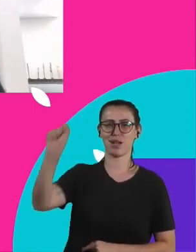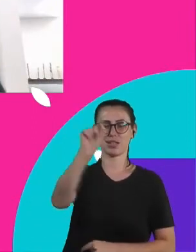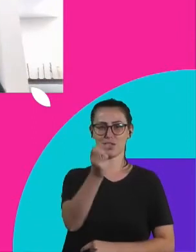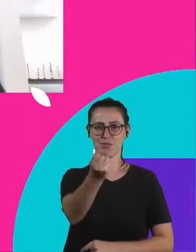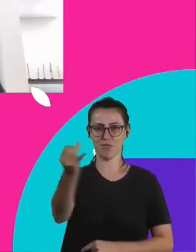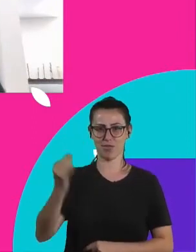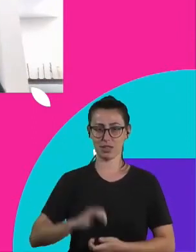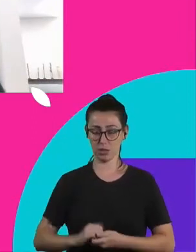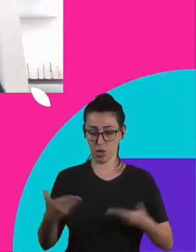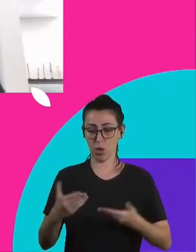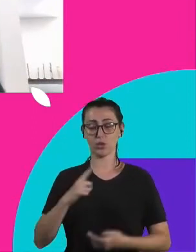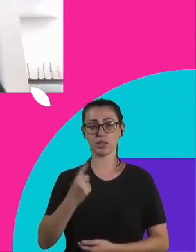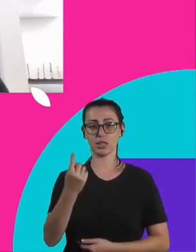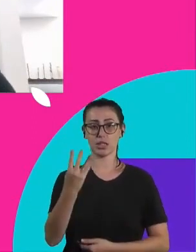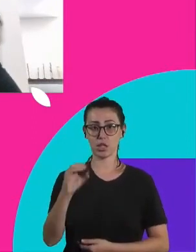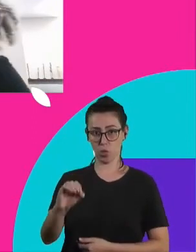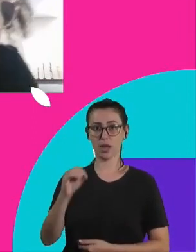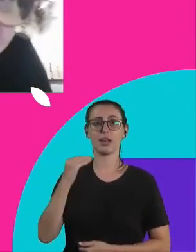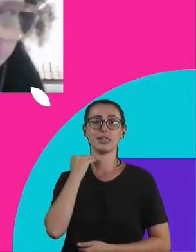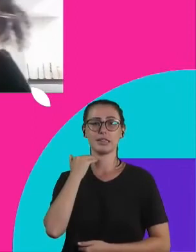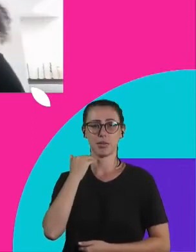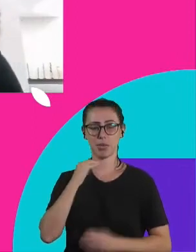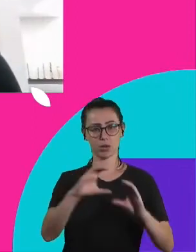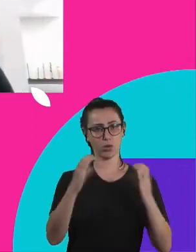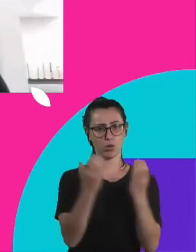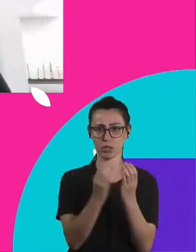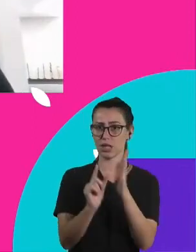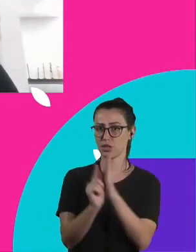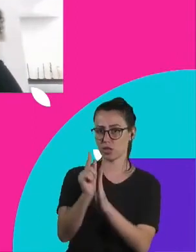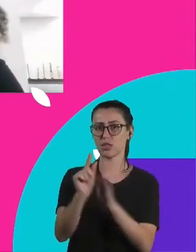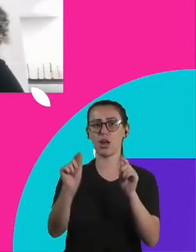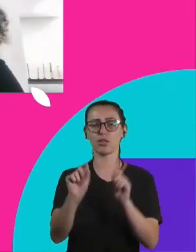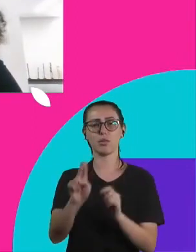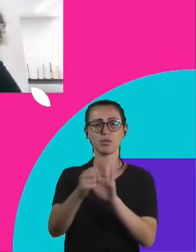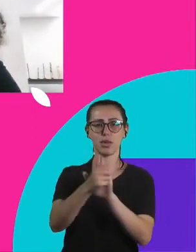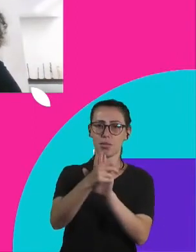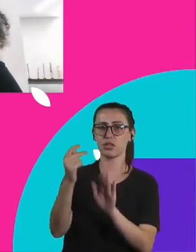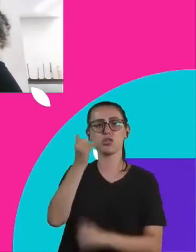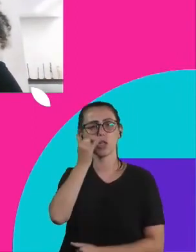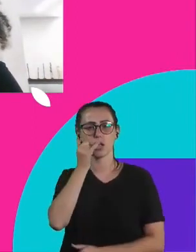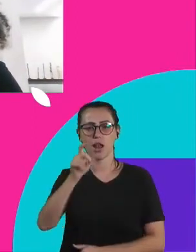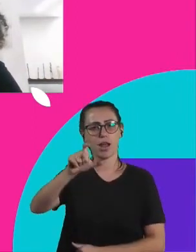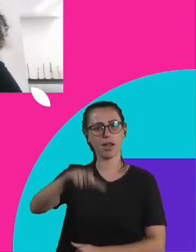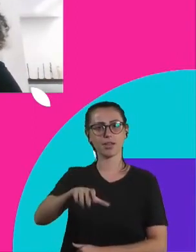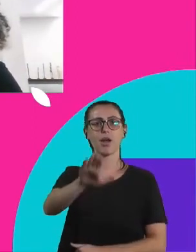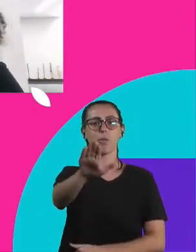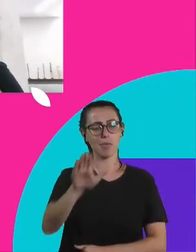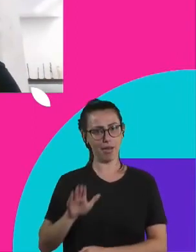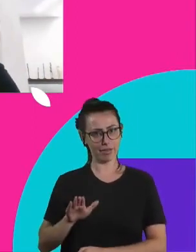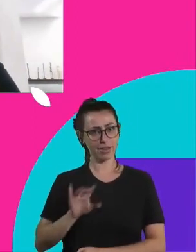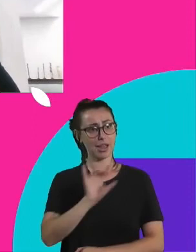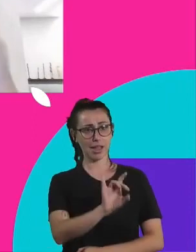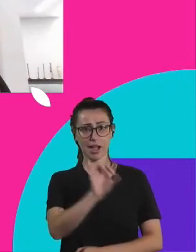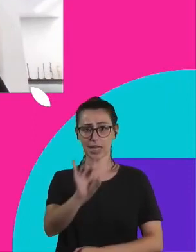comunitários digitais, onde tudo é por aplicativo, por celular, por cartão, mas cada qual compra no seu local, cada qual compra